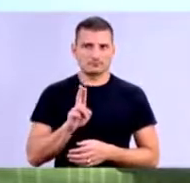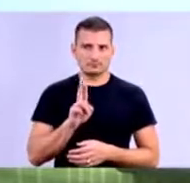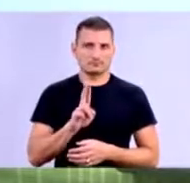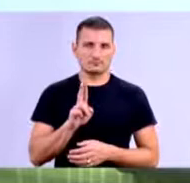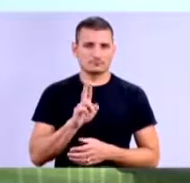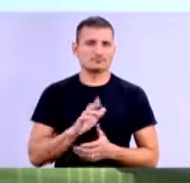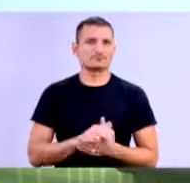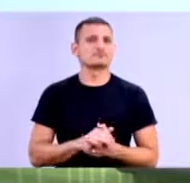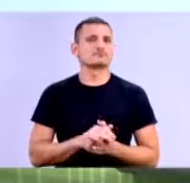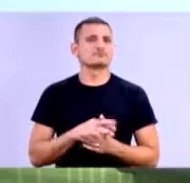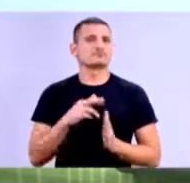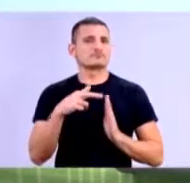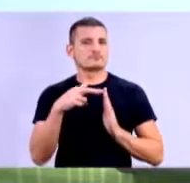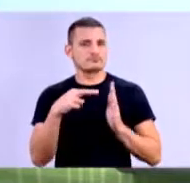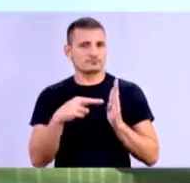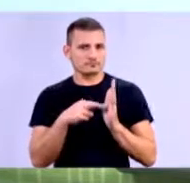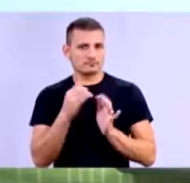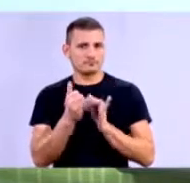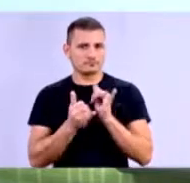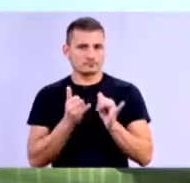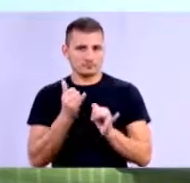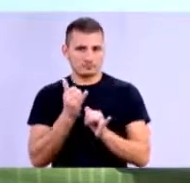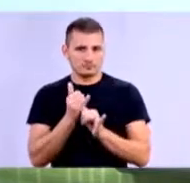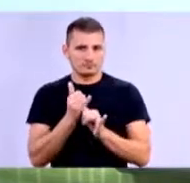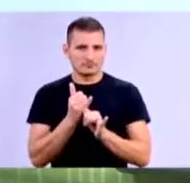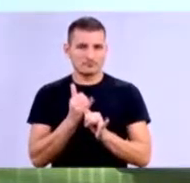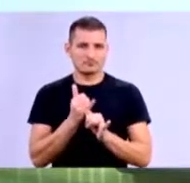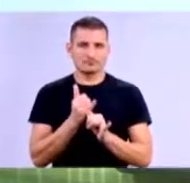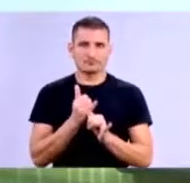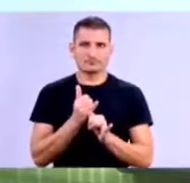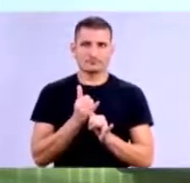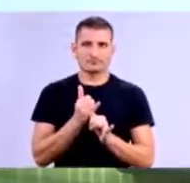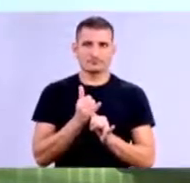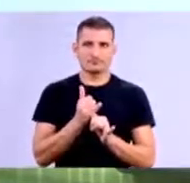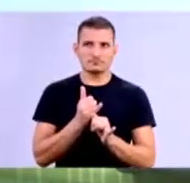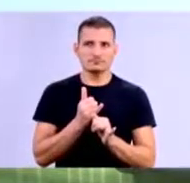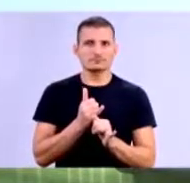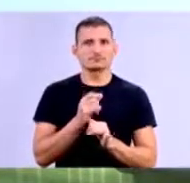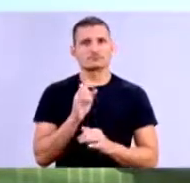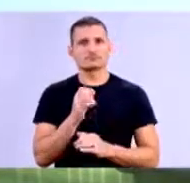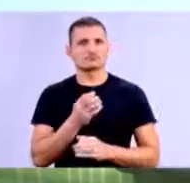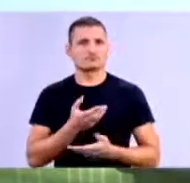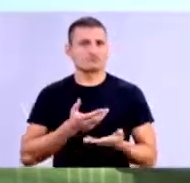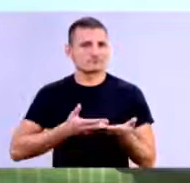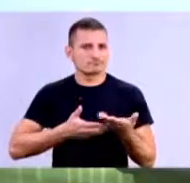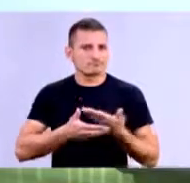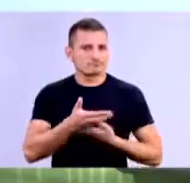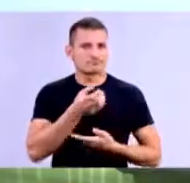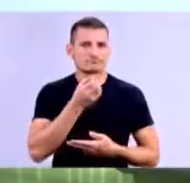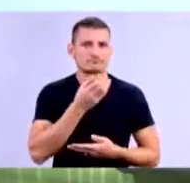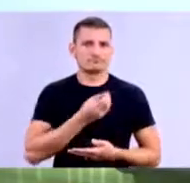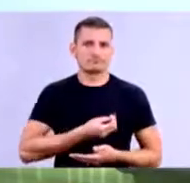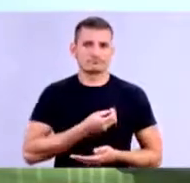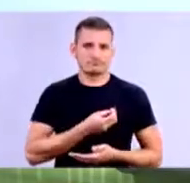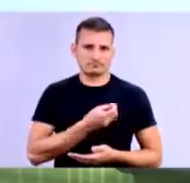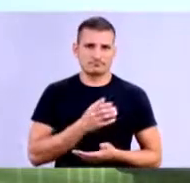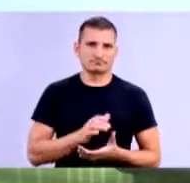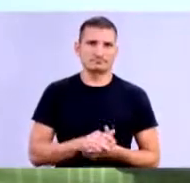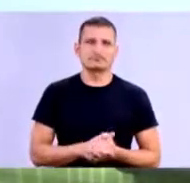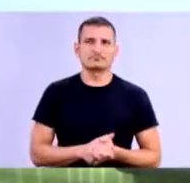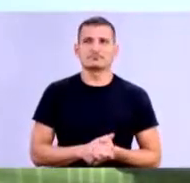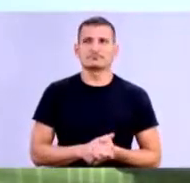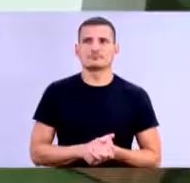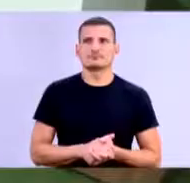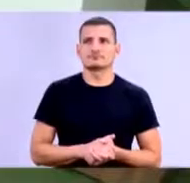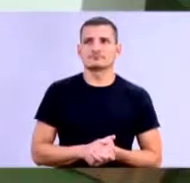de regras na internet, né, da internet, para o bom convívio aqui, nesse momento de estudo, né, assim?